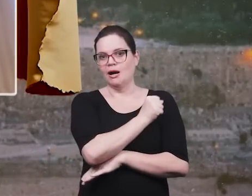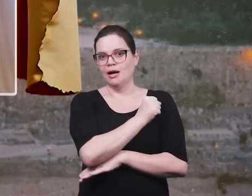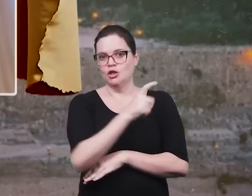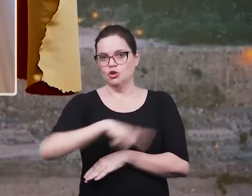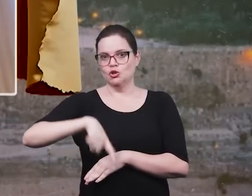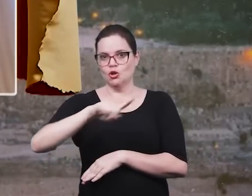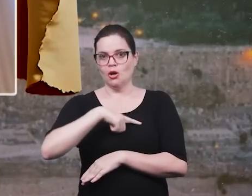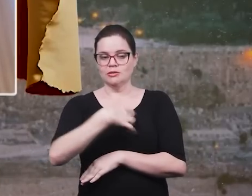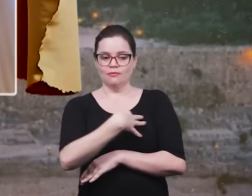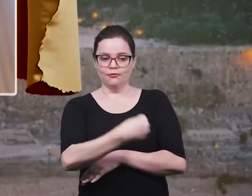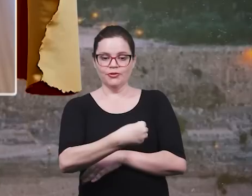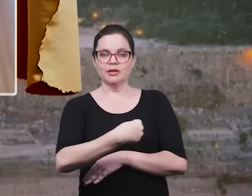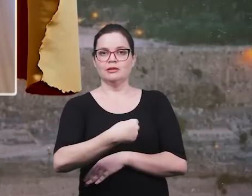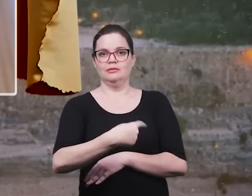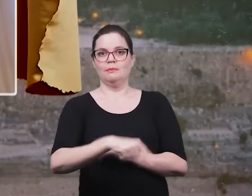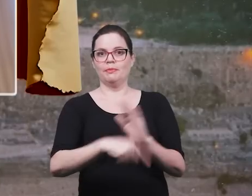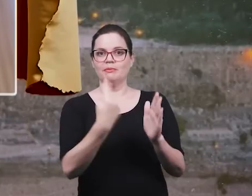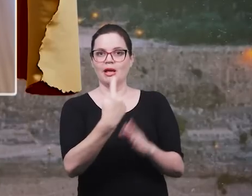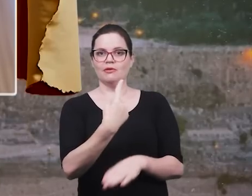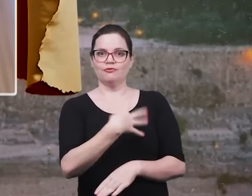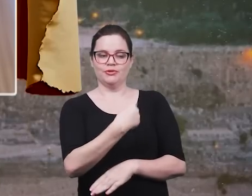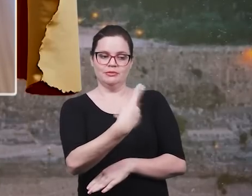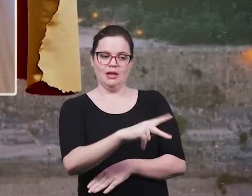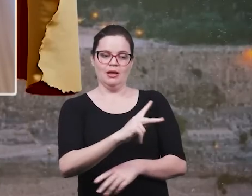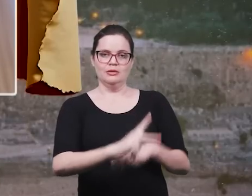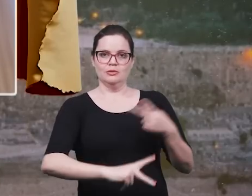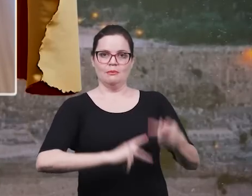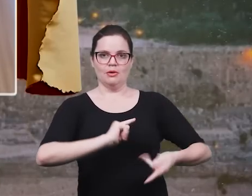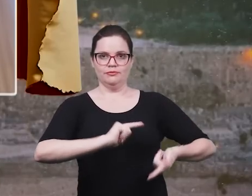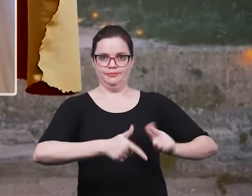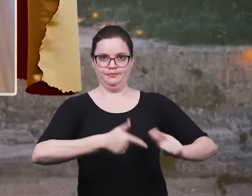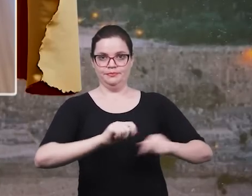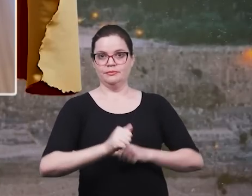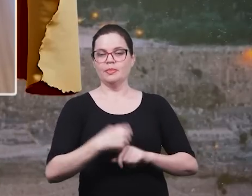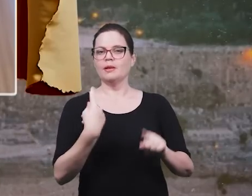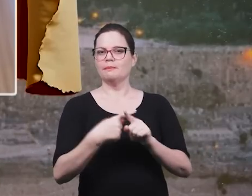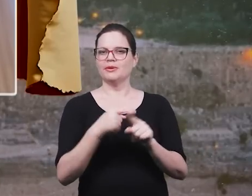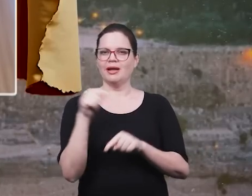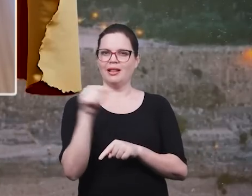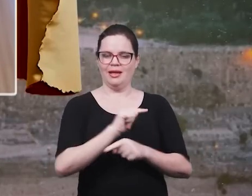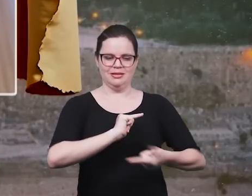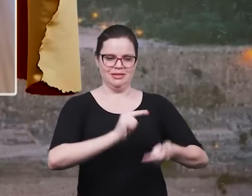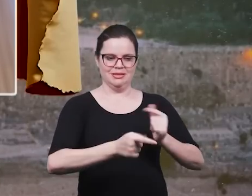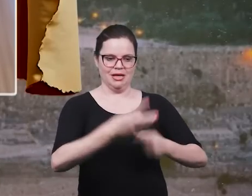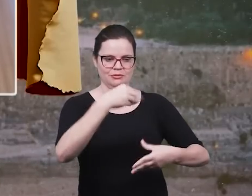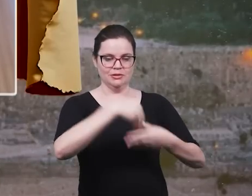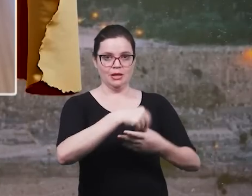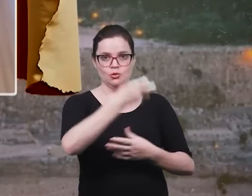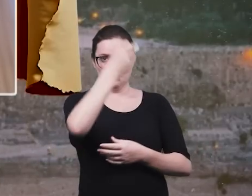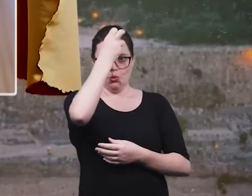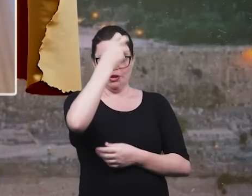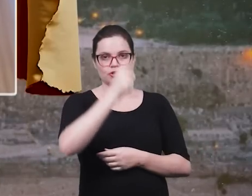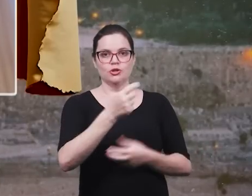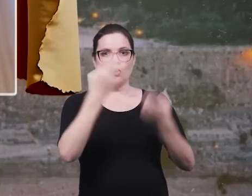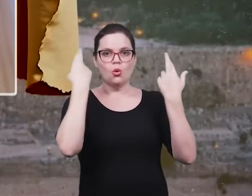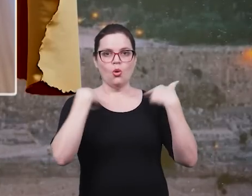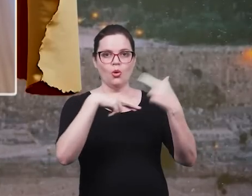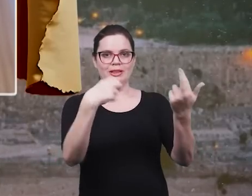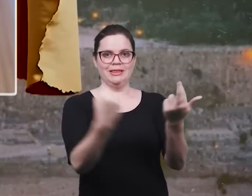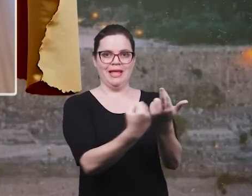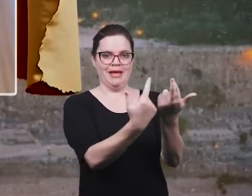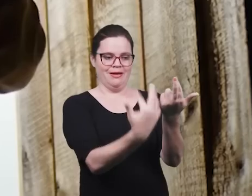primogênitos dos hebreus. Porque naquele último dia em que Israel ainda estava no Egito, o sangue daquele